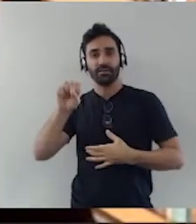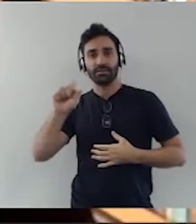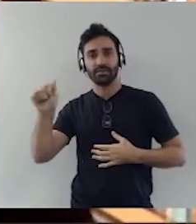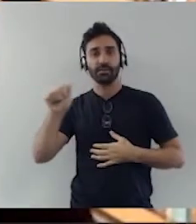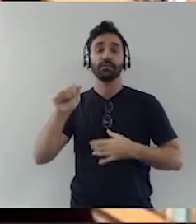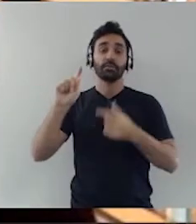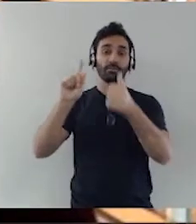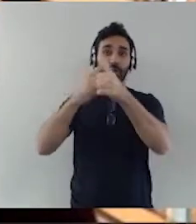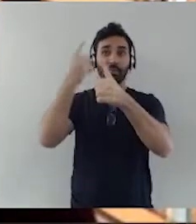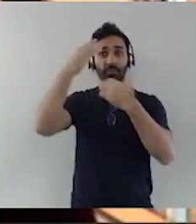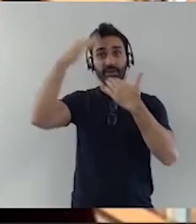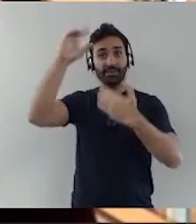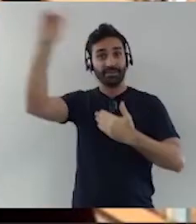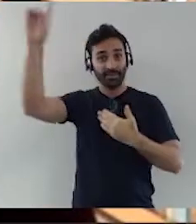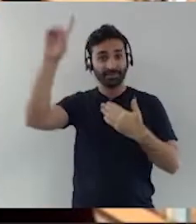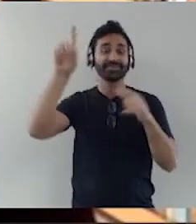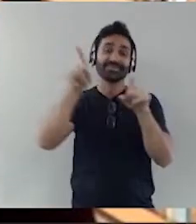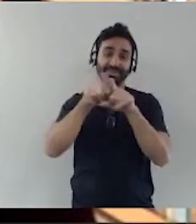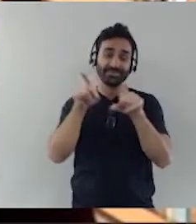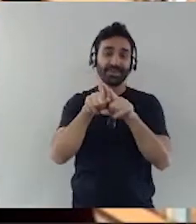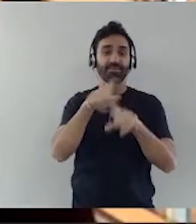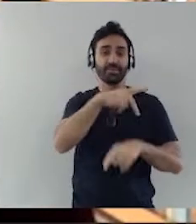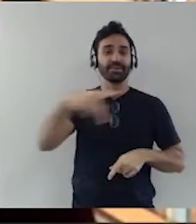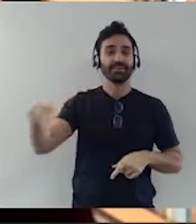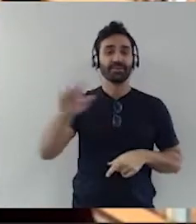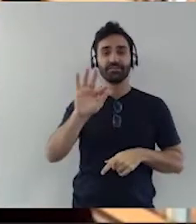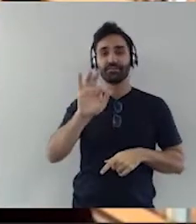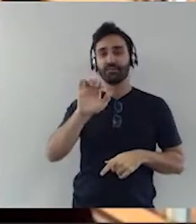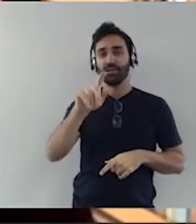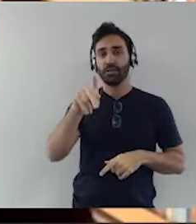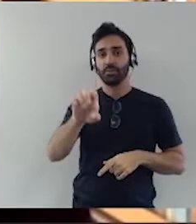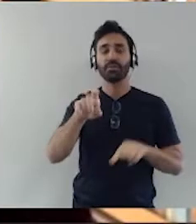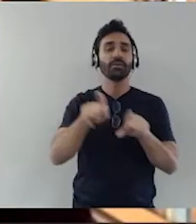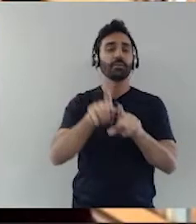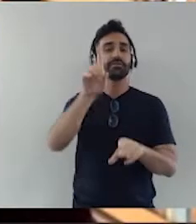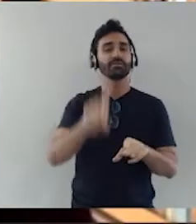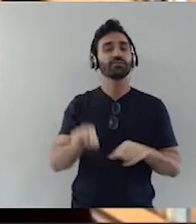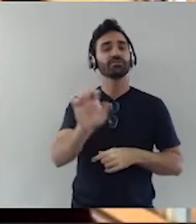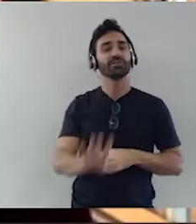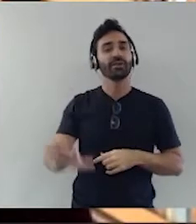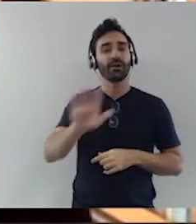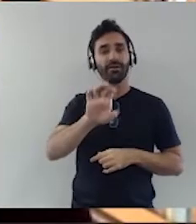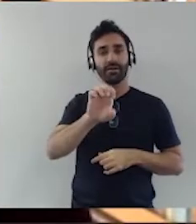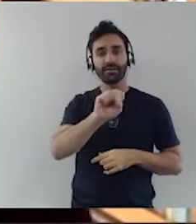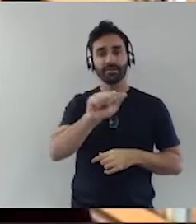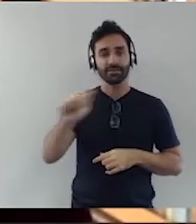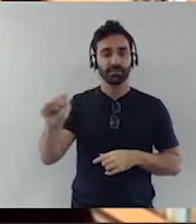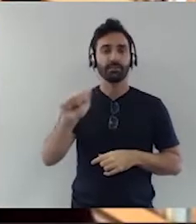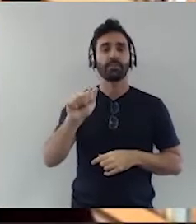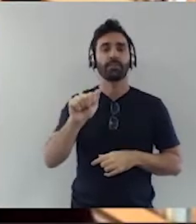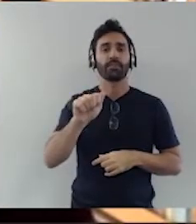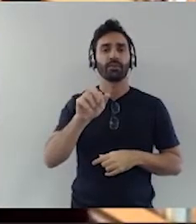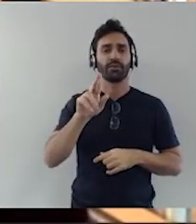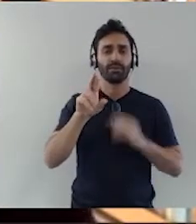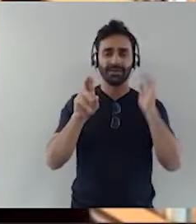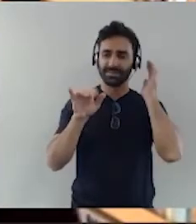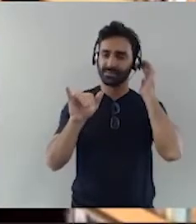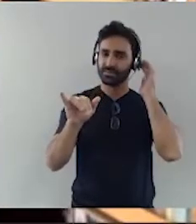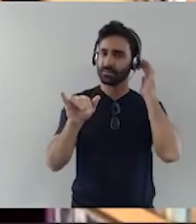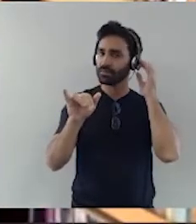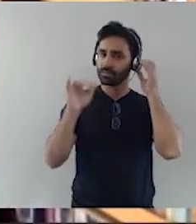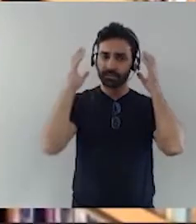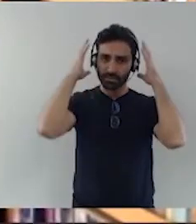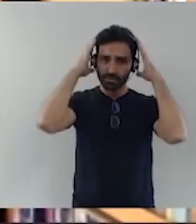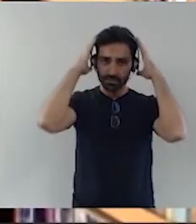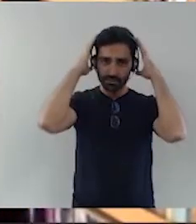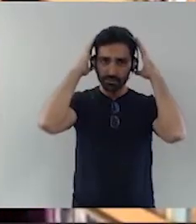a Deus, agradecer aos presidentes Felipe Santa Cruz e o nosso diretor-geral da ESA, Ronier Preus. Em nome dos dois, parabenizo